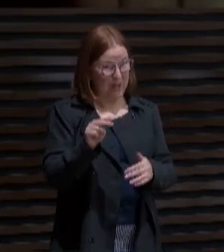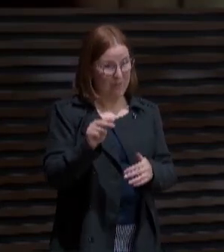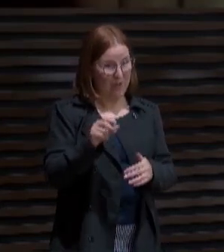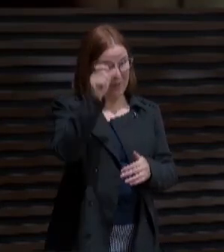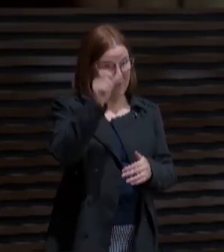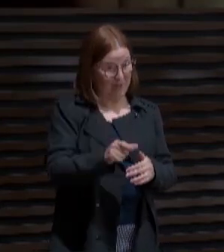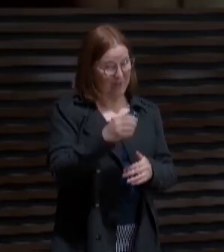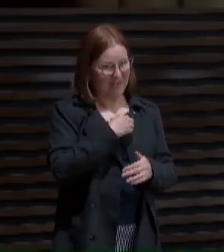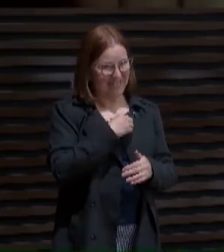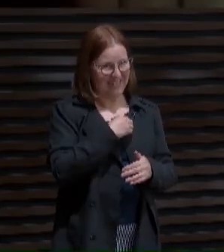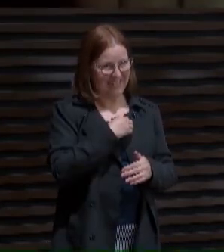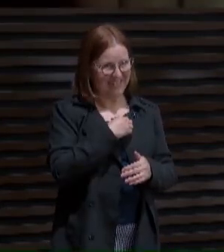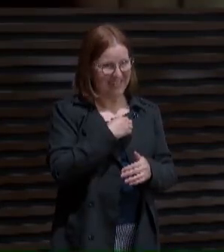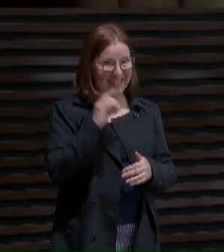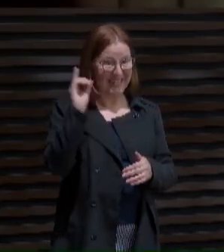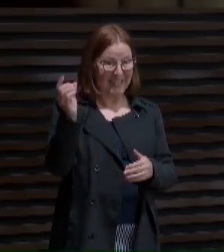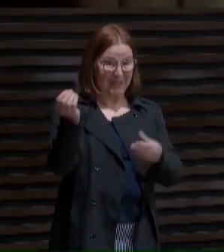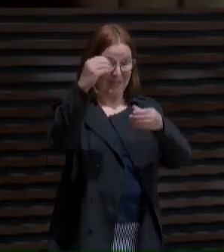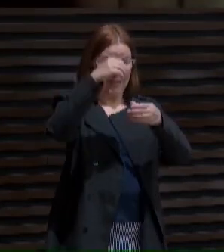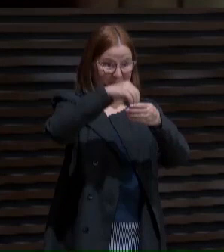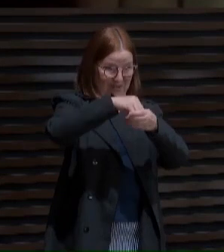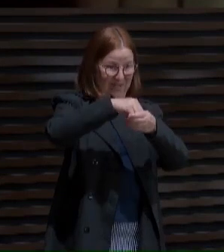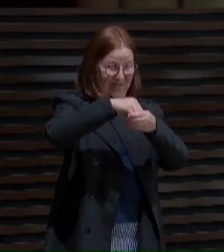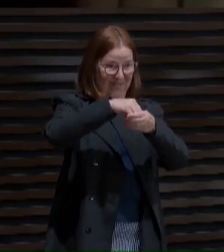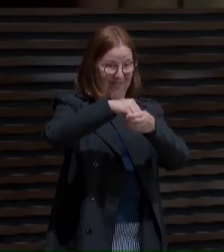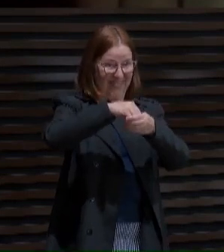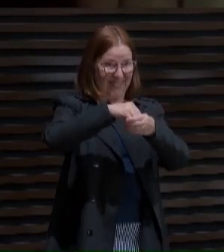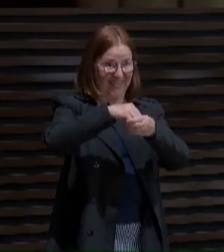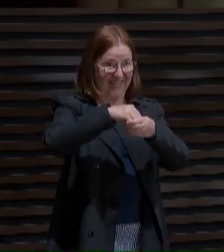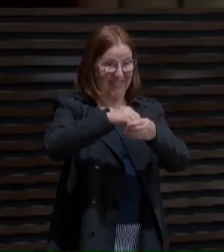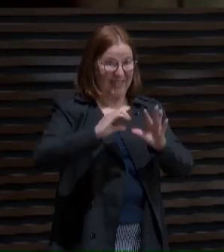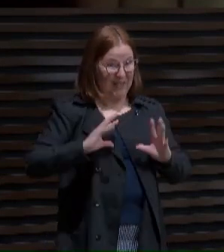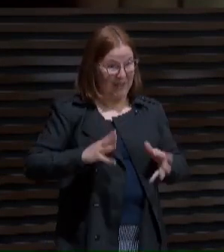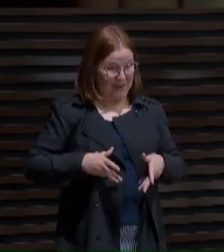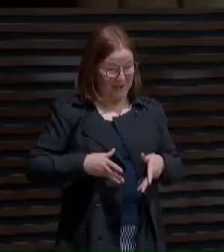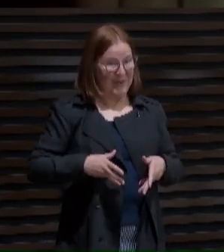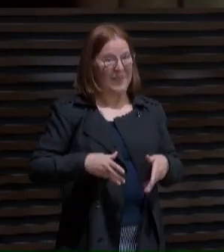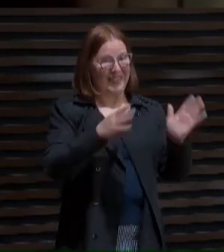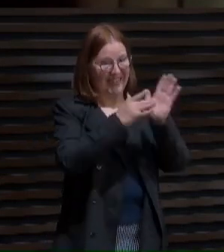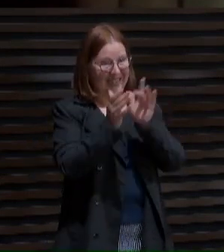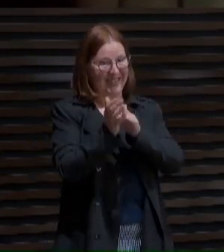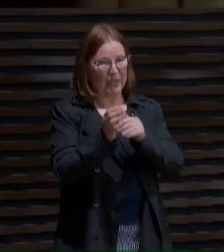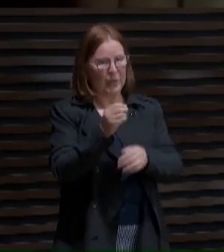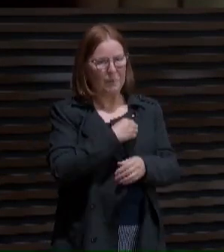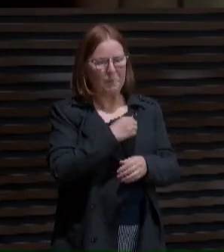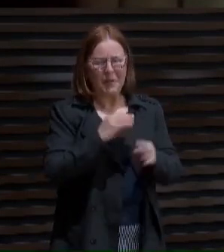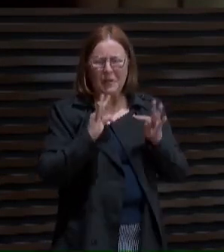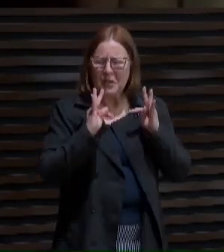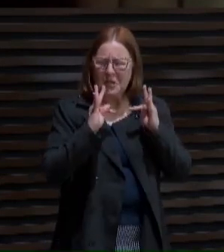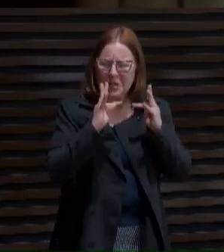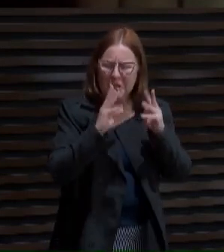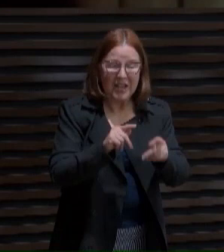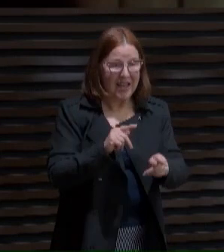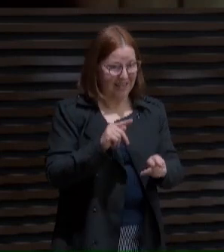Deus debitou na conta de Jesus os pecados de todos os crentes. o pecado